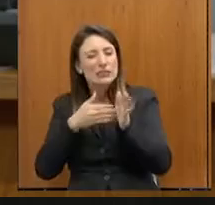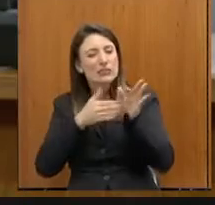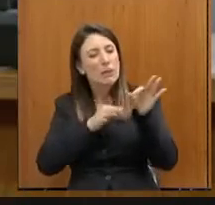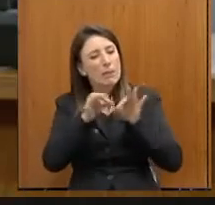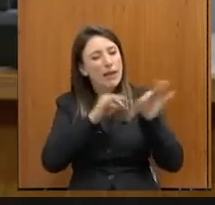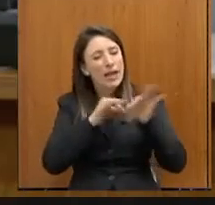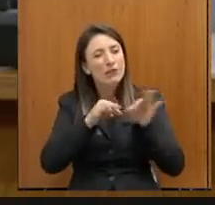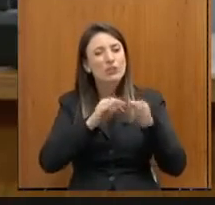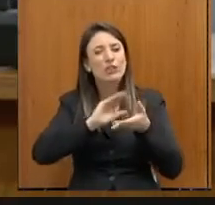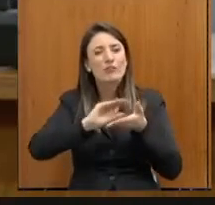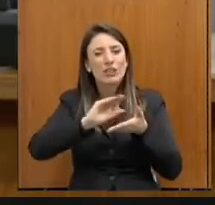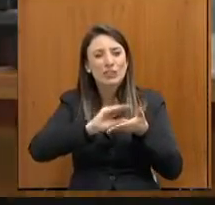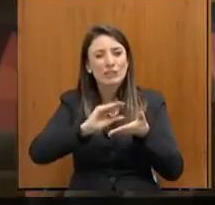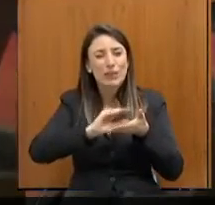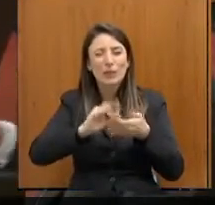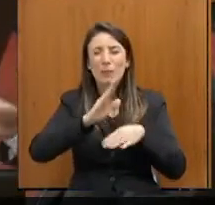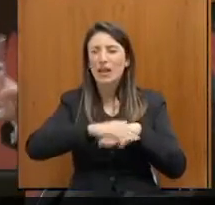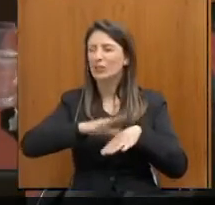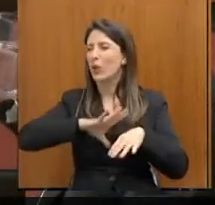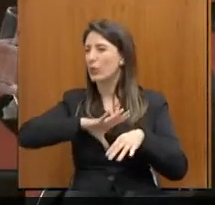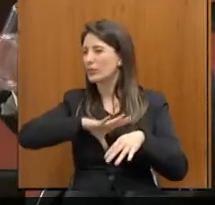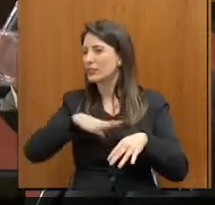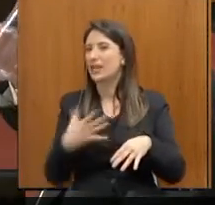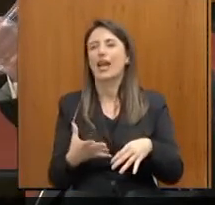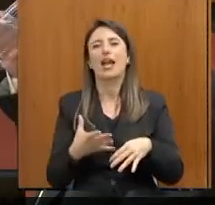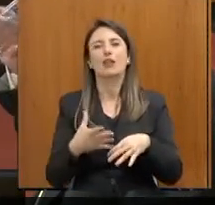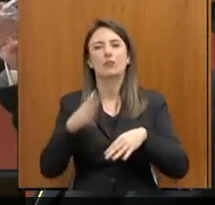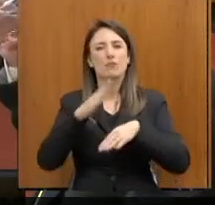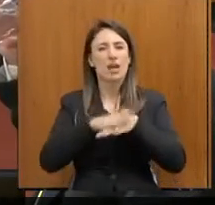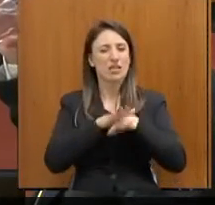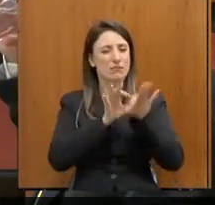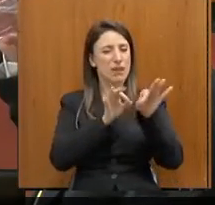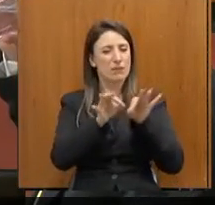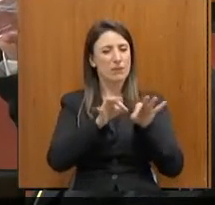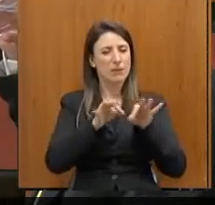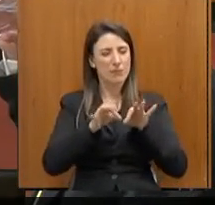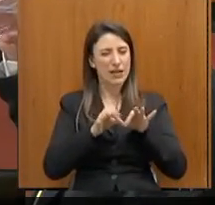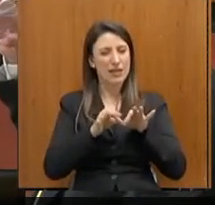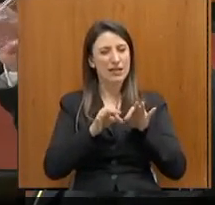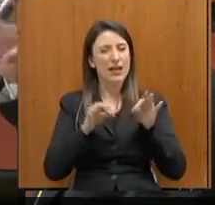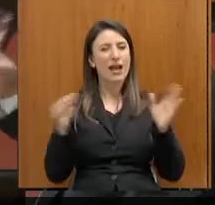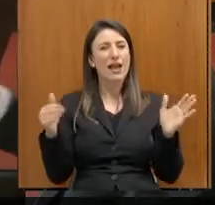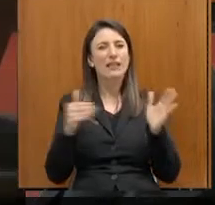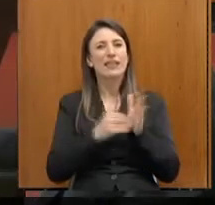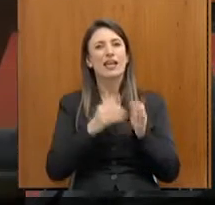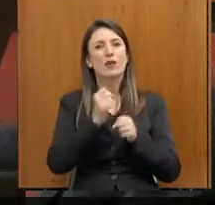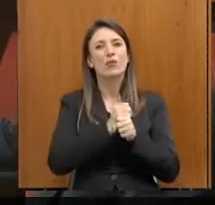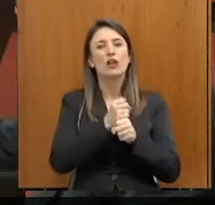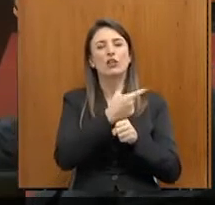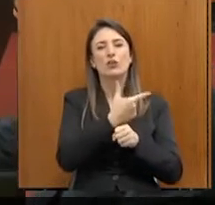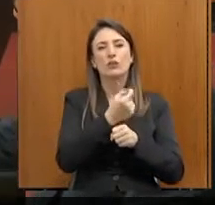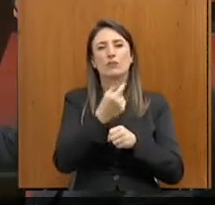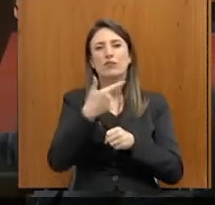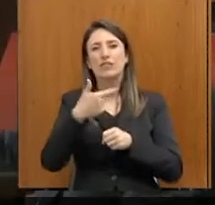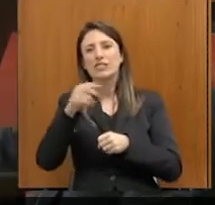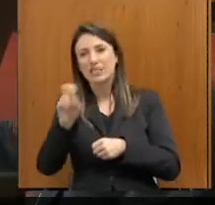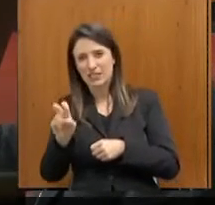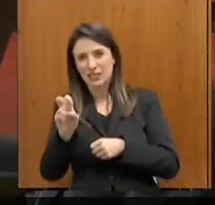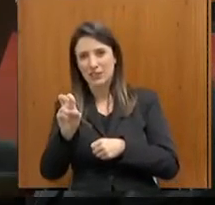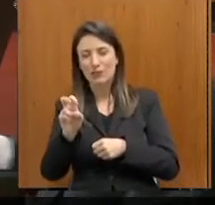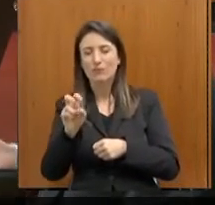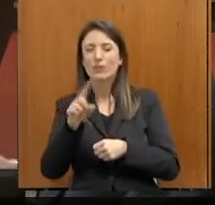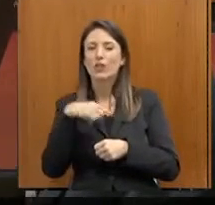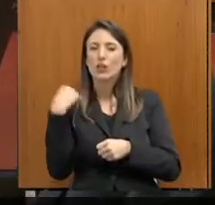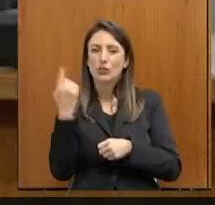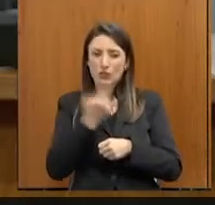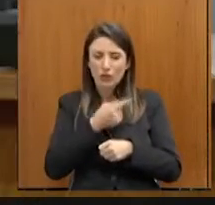e mais estruturante de sua história e para até 2025 e nós vamos com